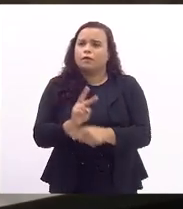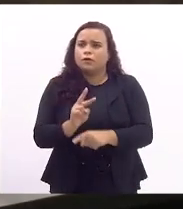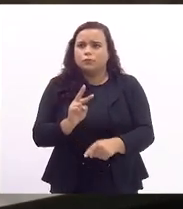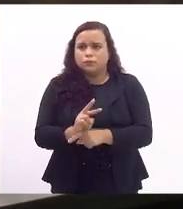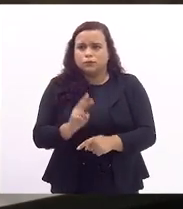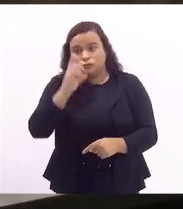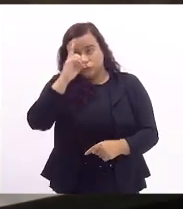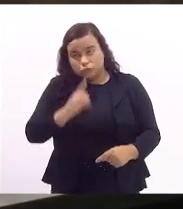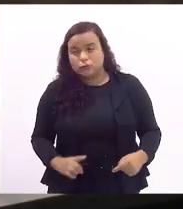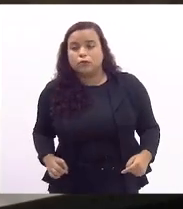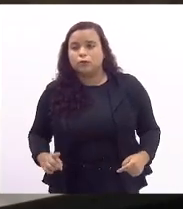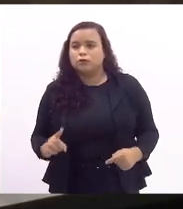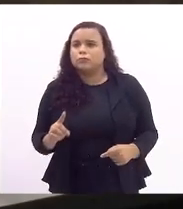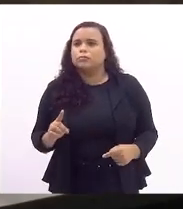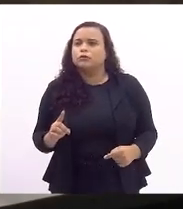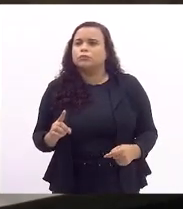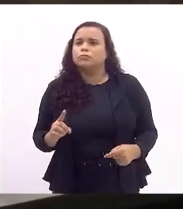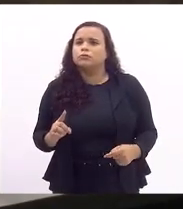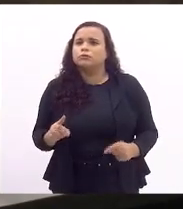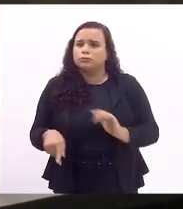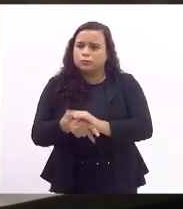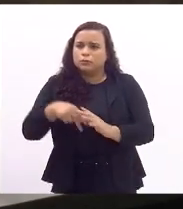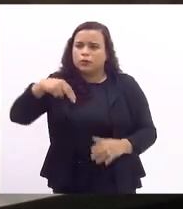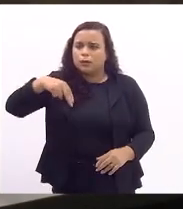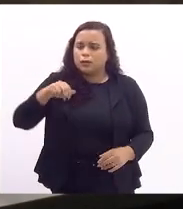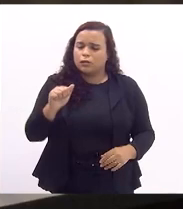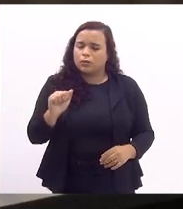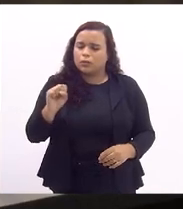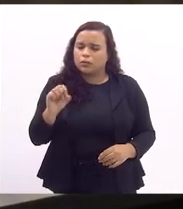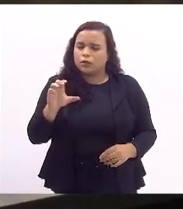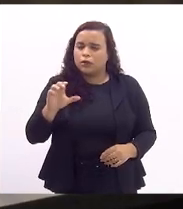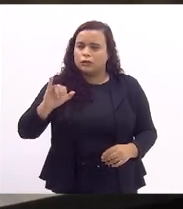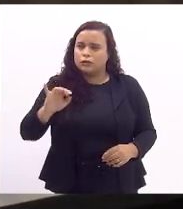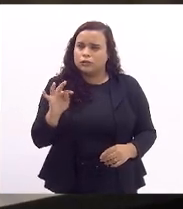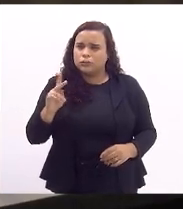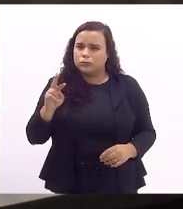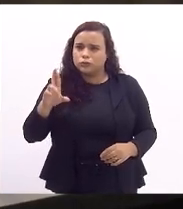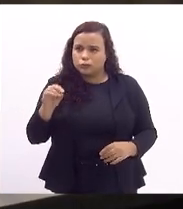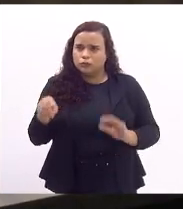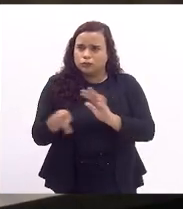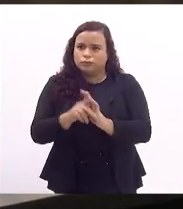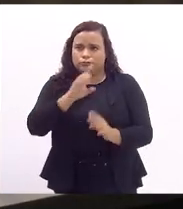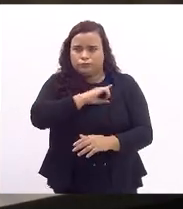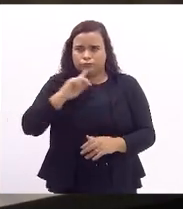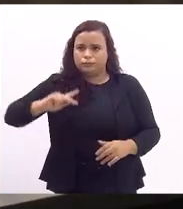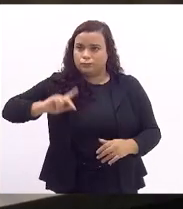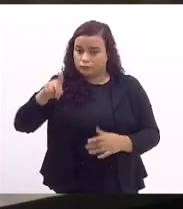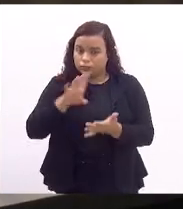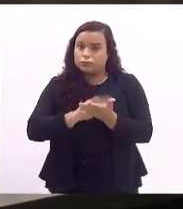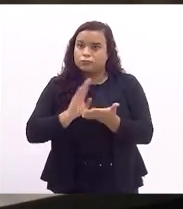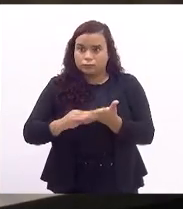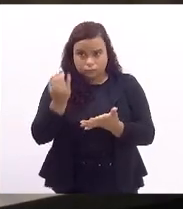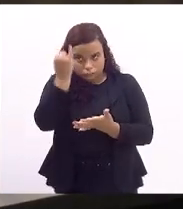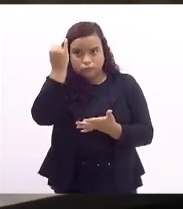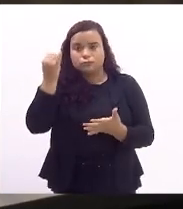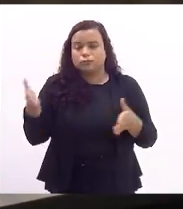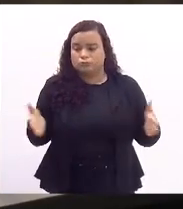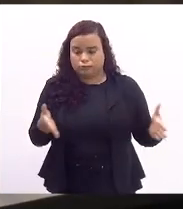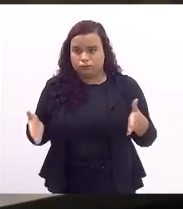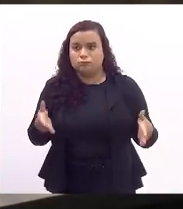do direito do nascituro pela defensoria uma pauta cara para o nosso mandato